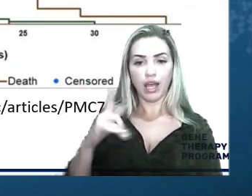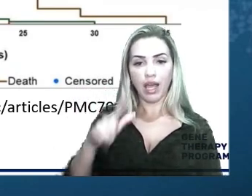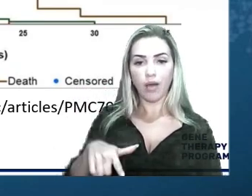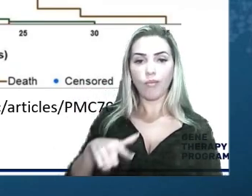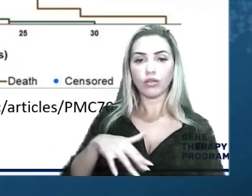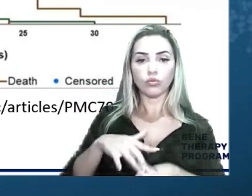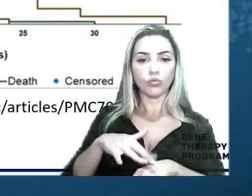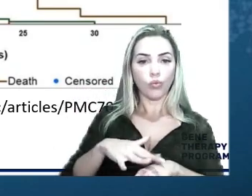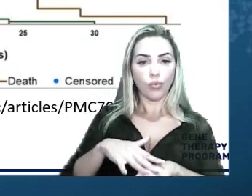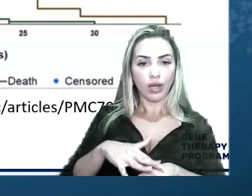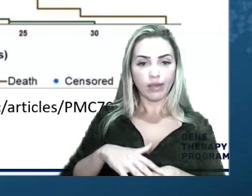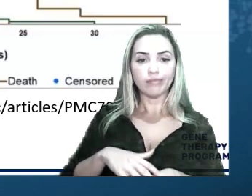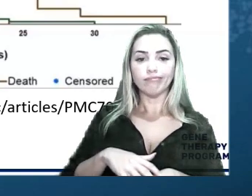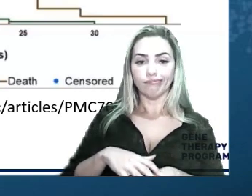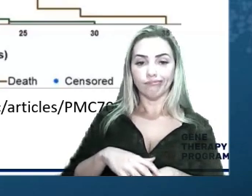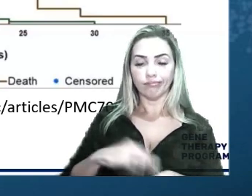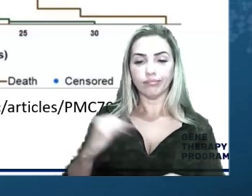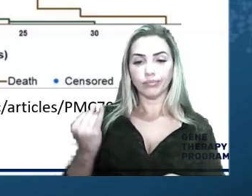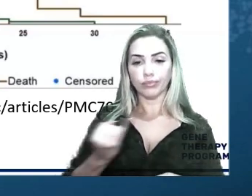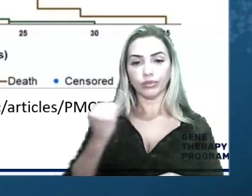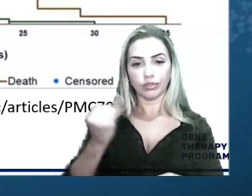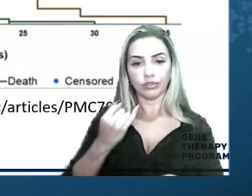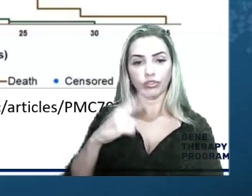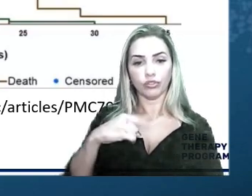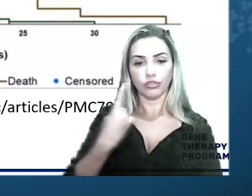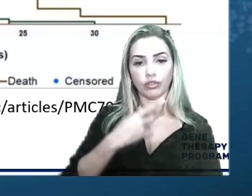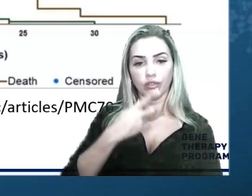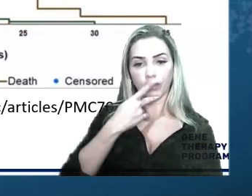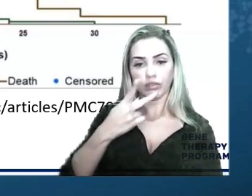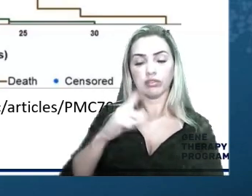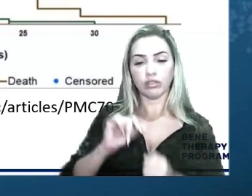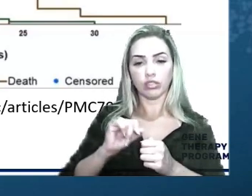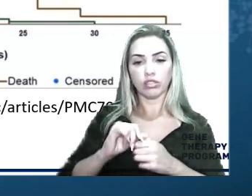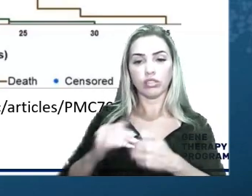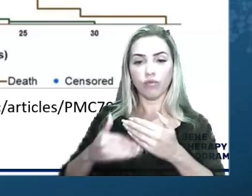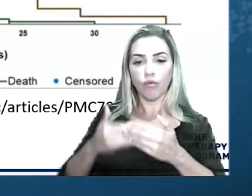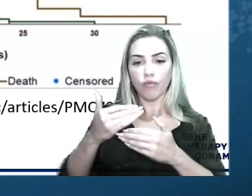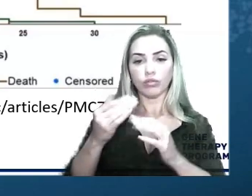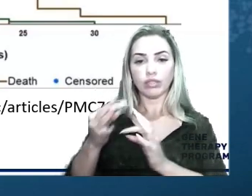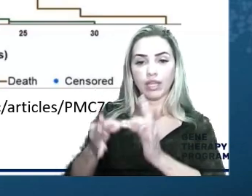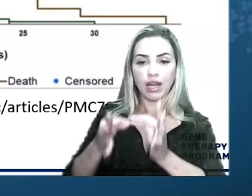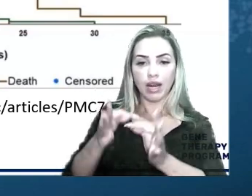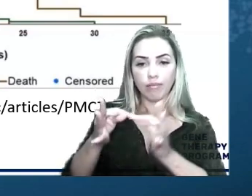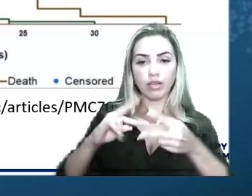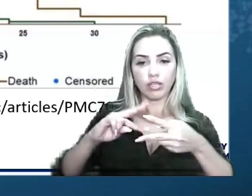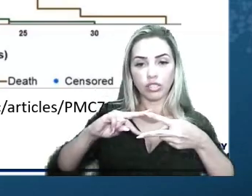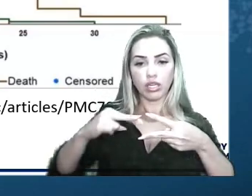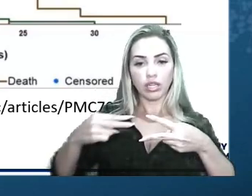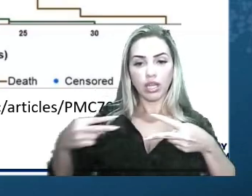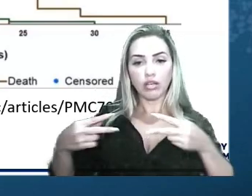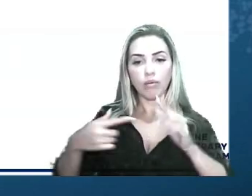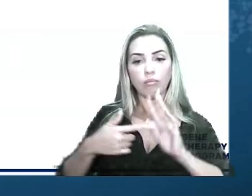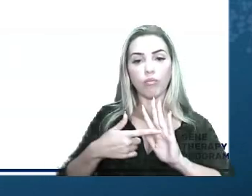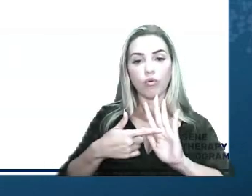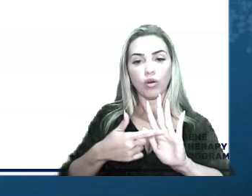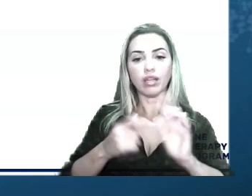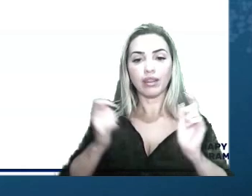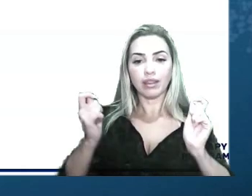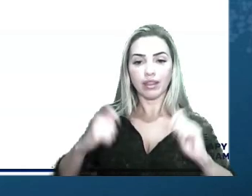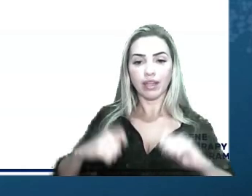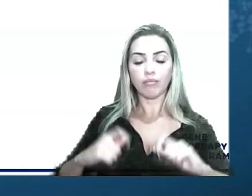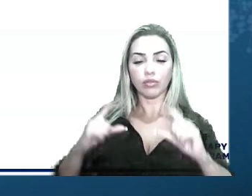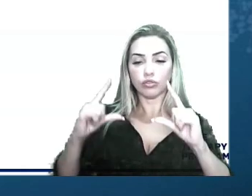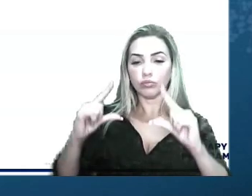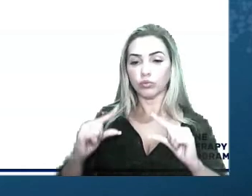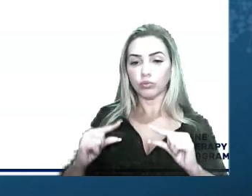muito significativa. Estamos desenvolvendo uma terapia genética, mostrando que a gente pode diminuir